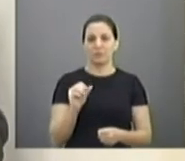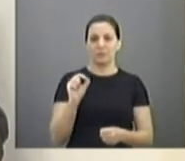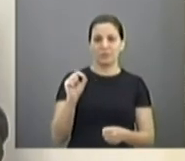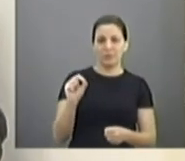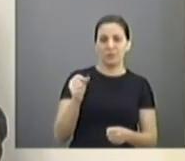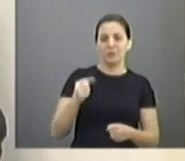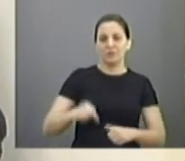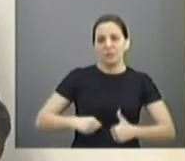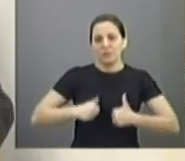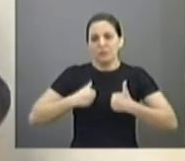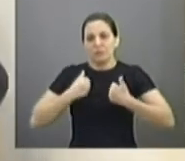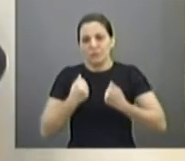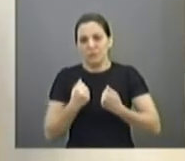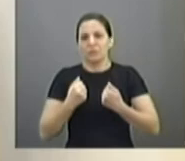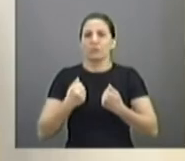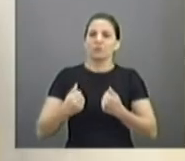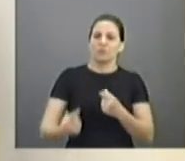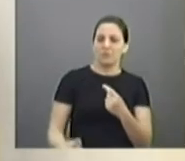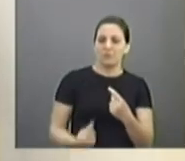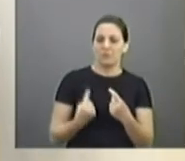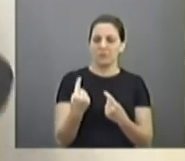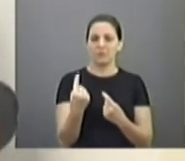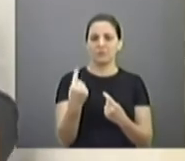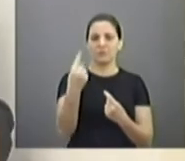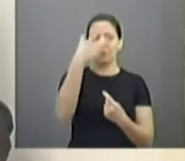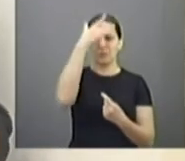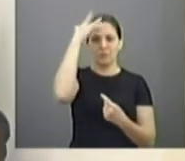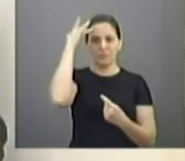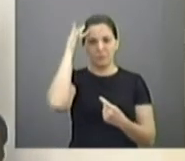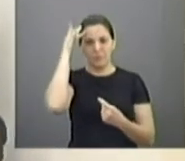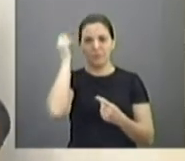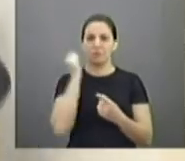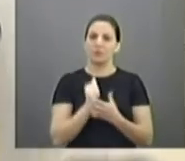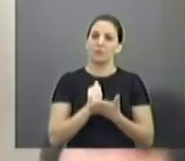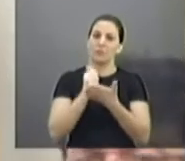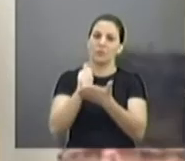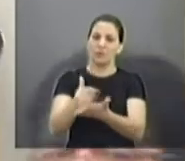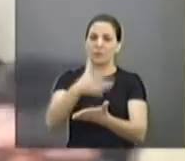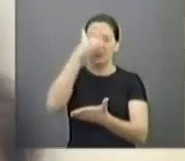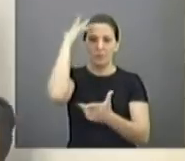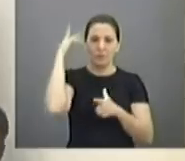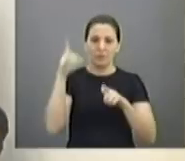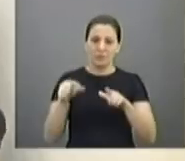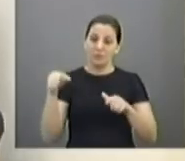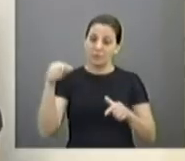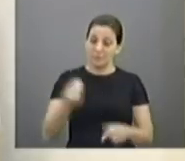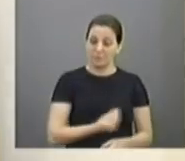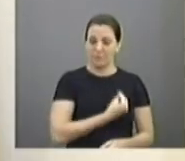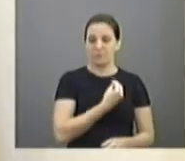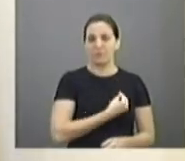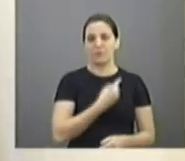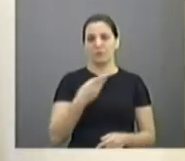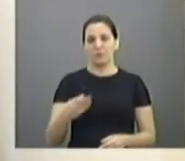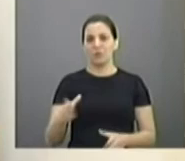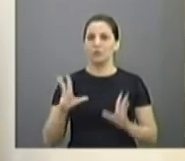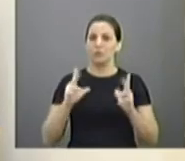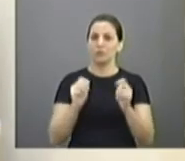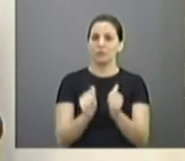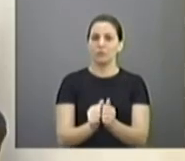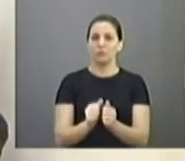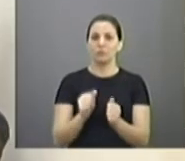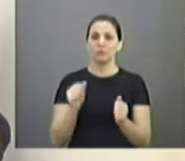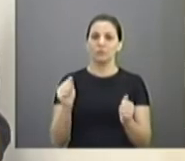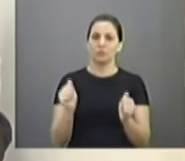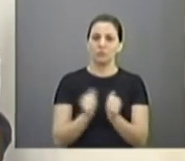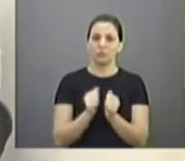grande esforço, o grande desafio de quem quiser de fato contribuir com esses servidores que aqui estão, estiveram hoje, e com todos aqueles que se